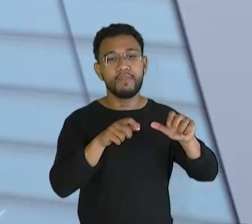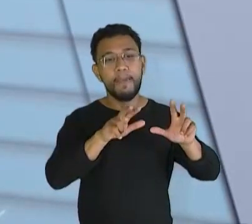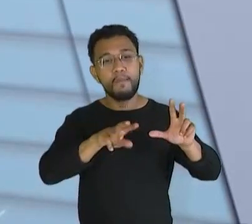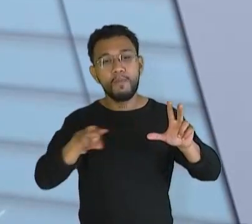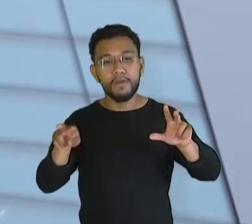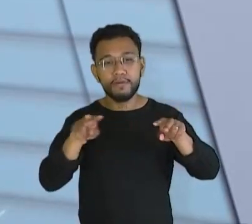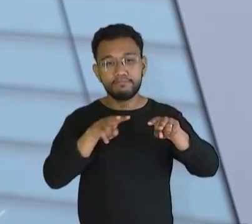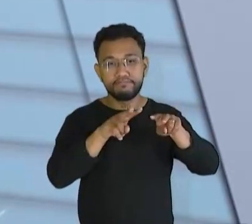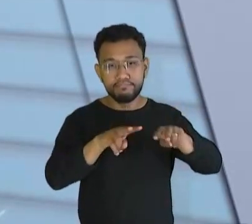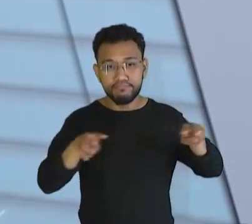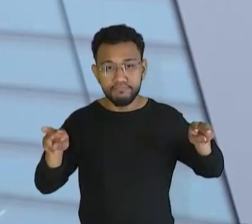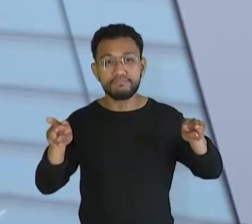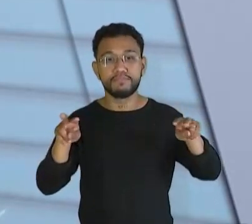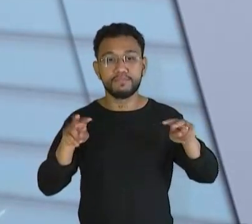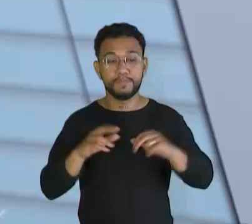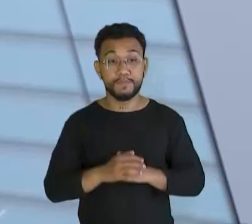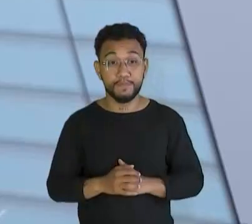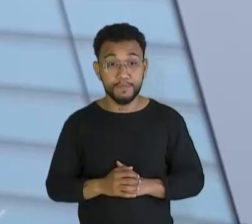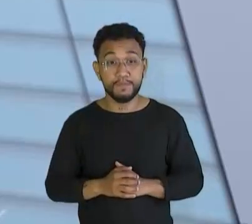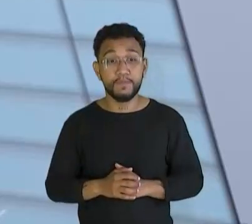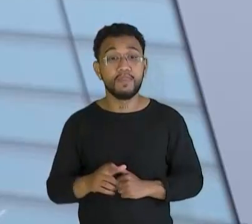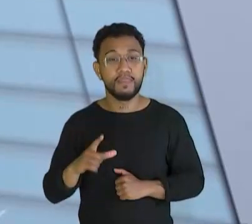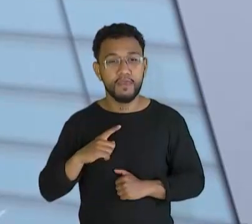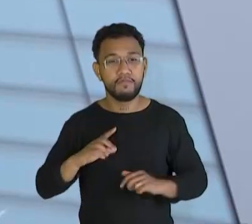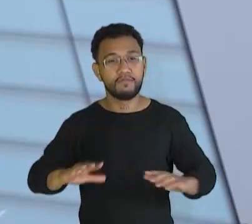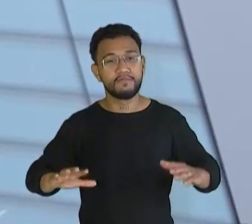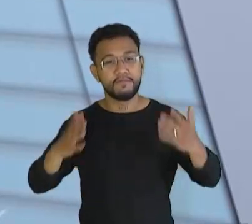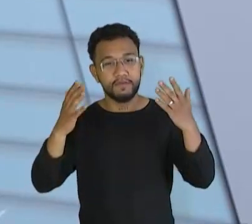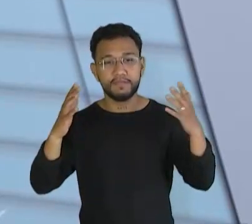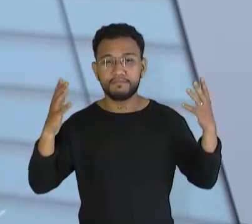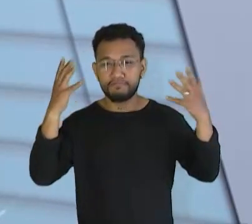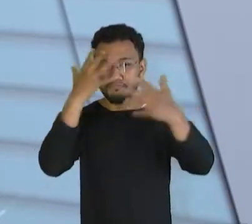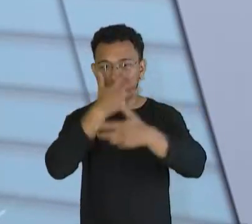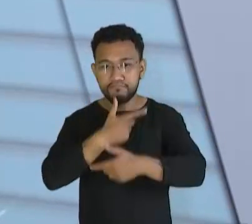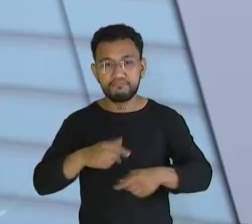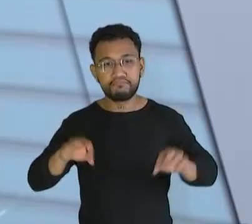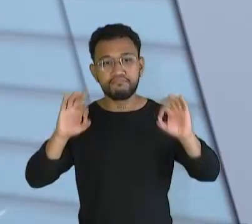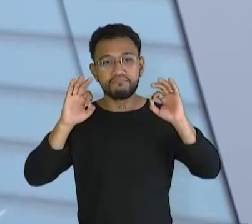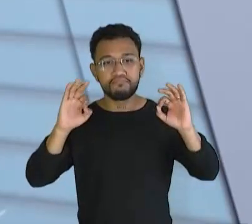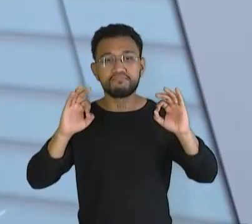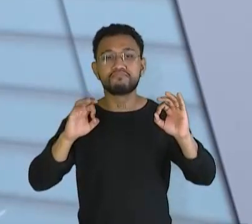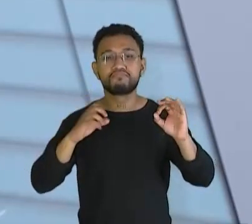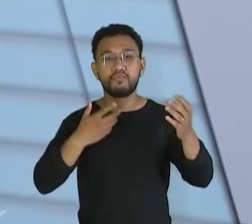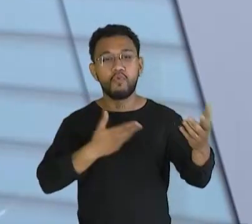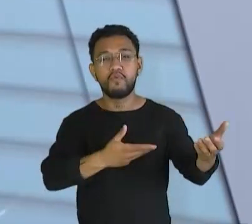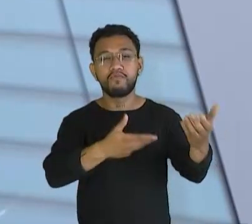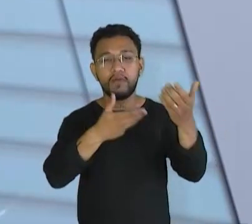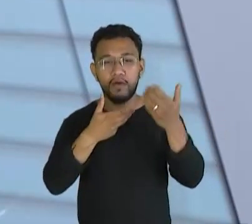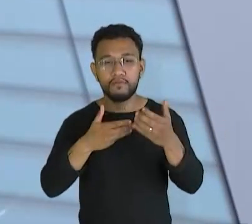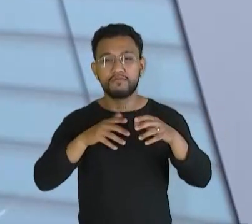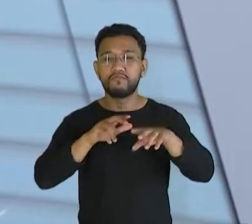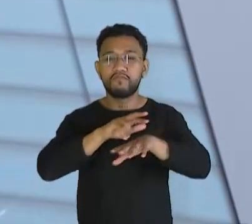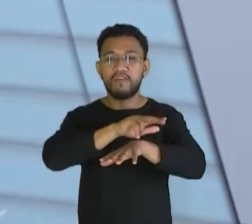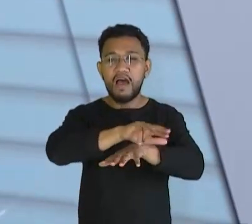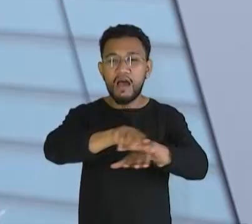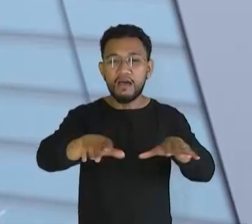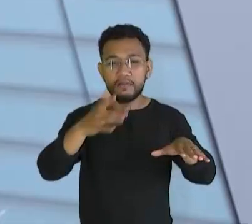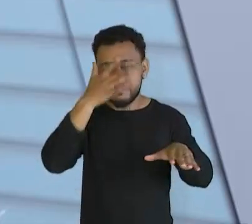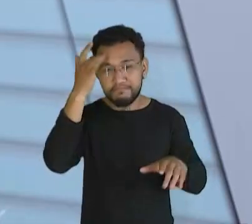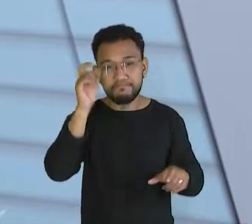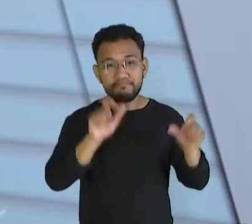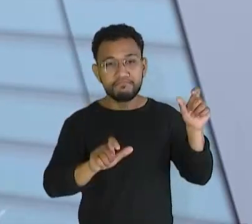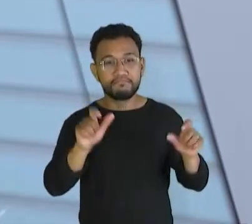Estudante, 90 anos. Teve uma bonita festa com convidados especiais no último dia 9 de